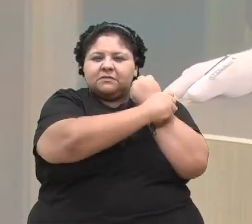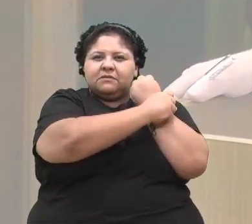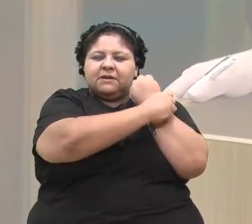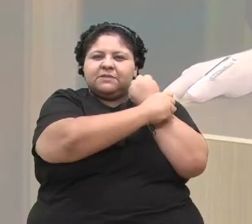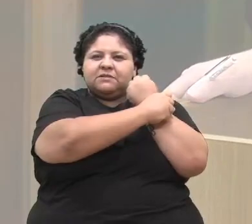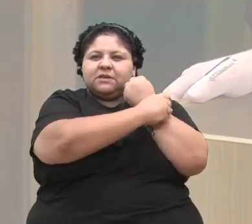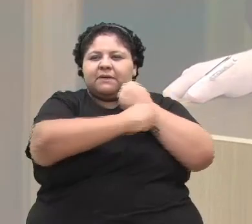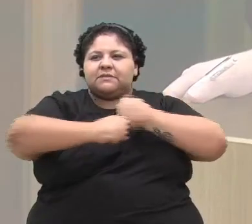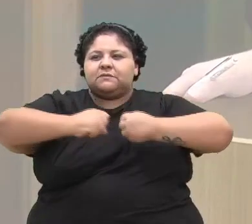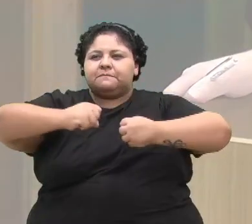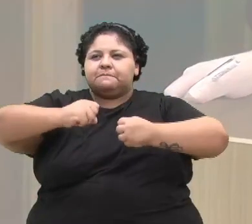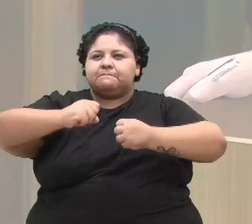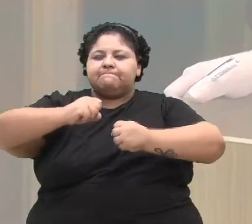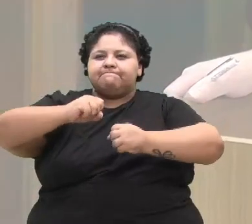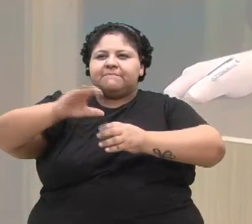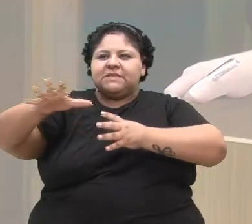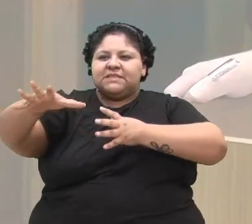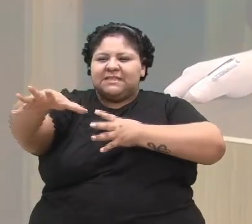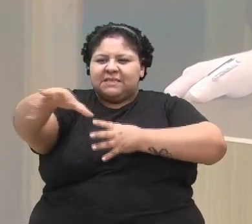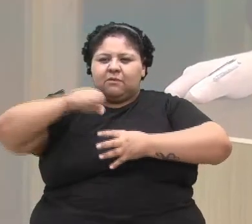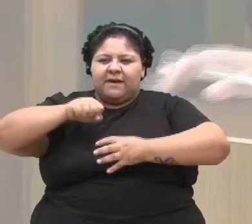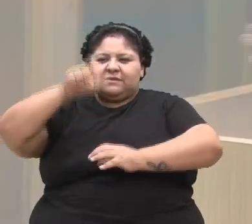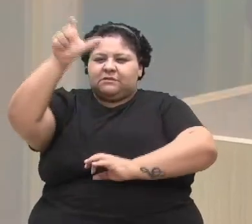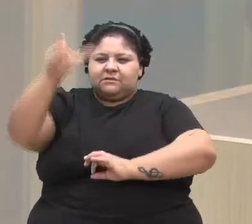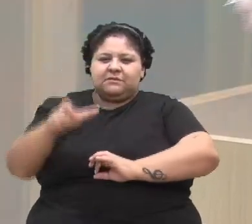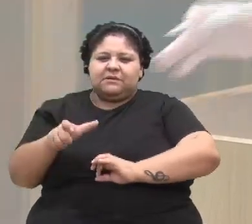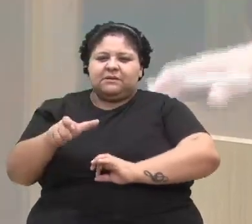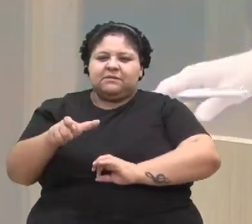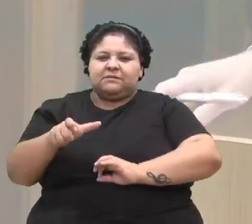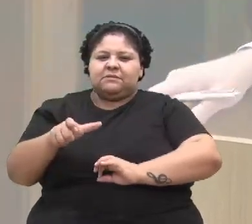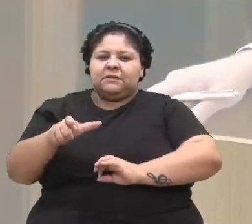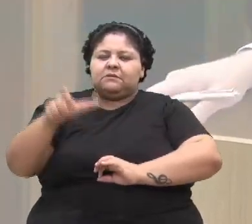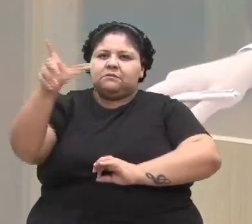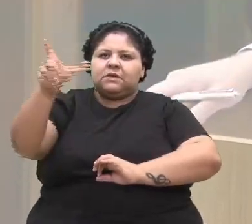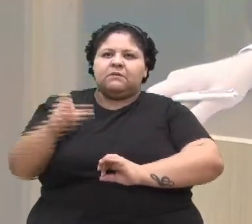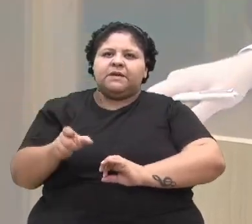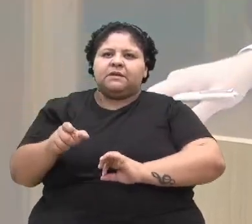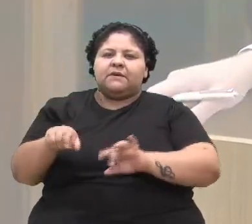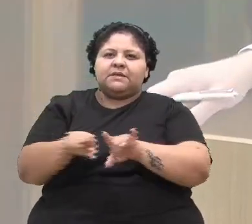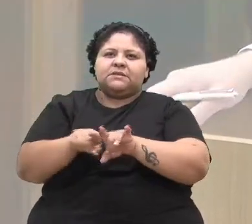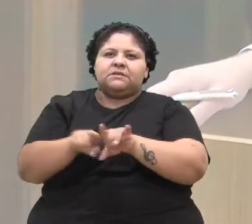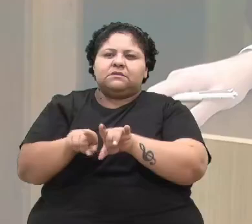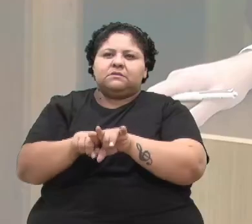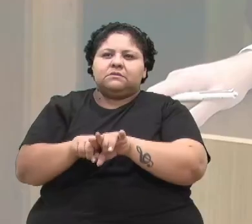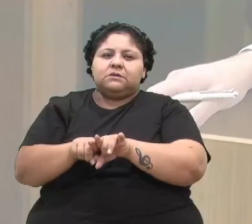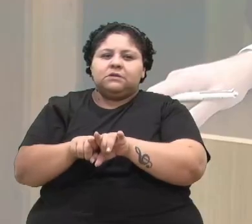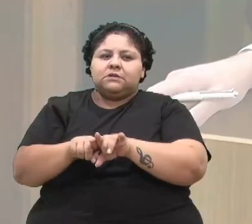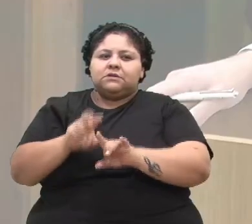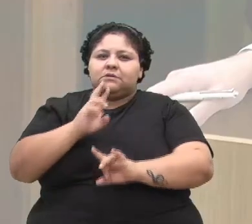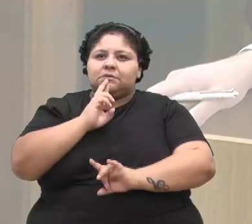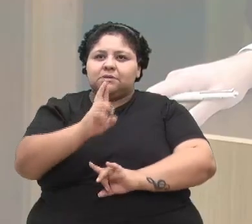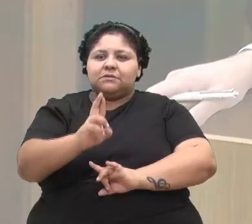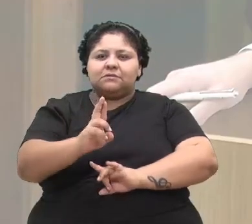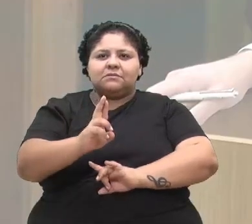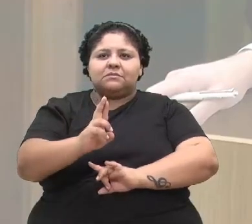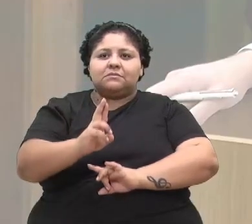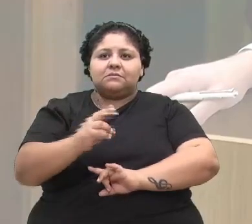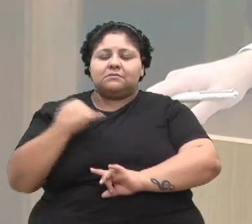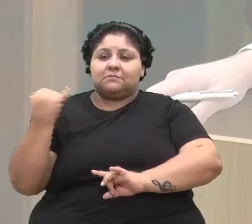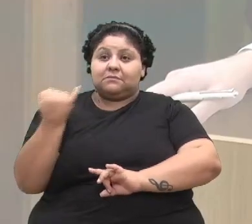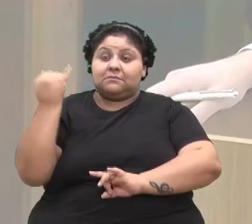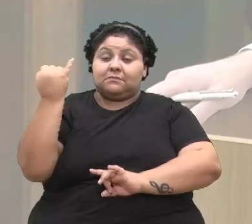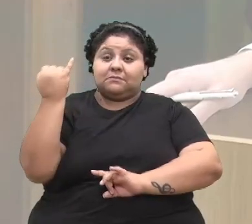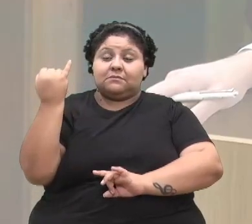E este cercamento eletrônico, este monitoramento já deu esta resposta da importância que